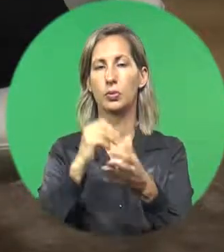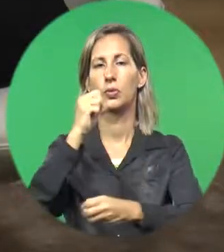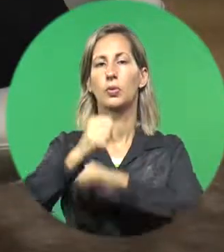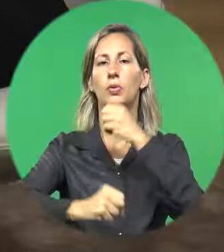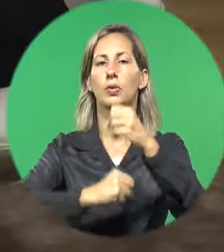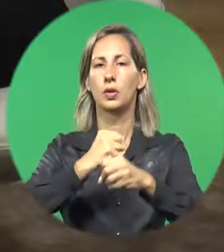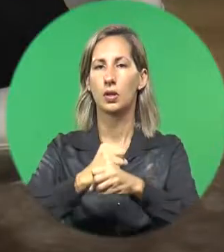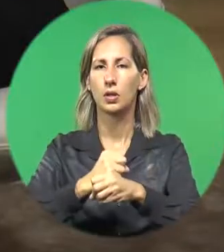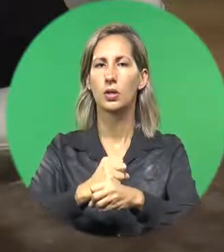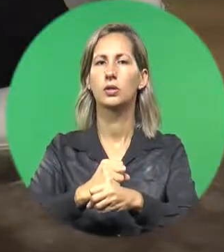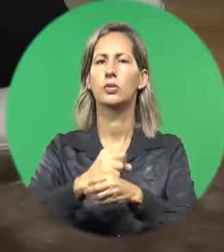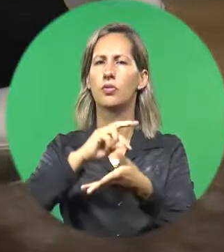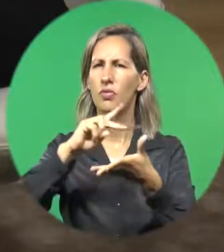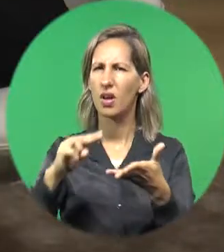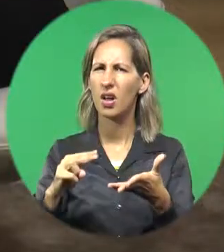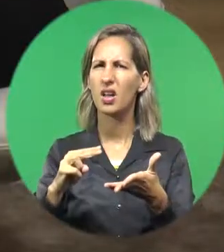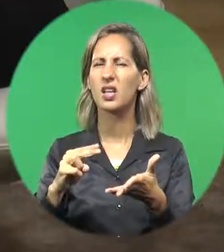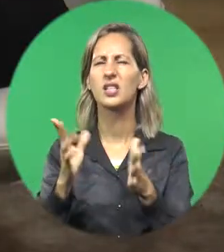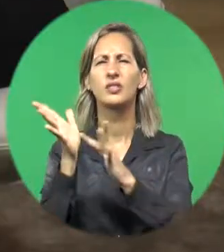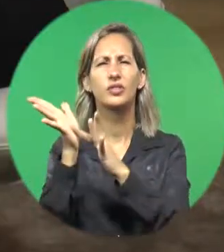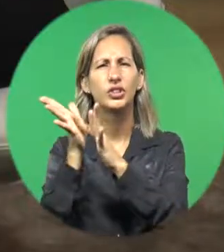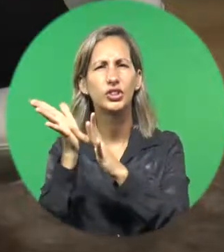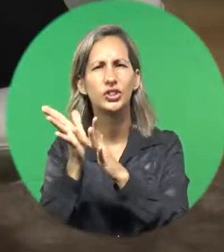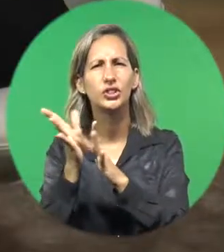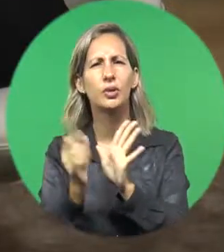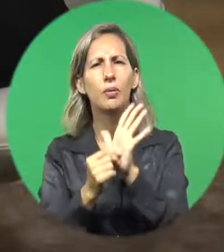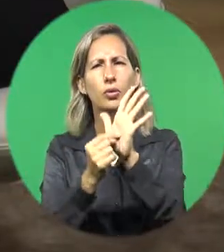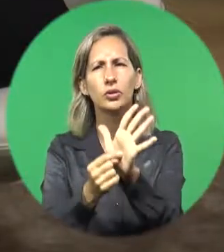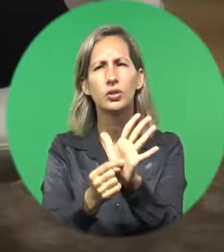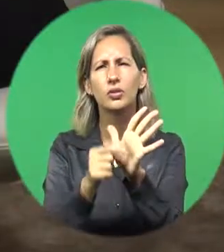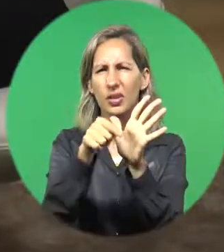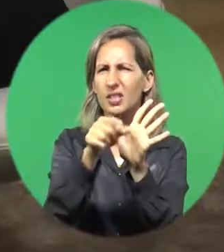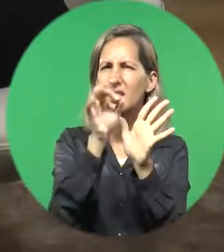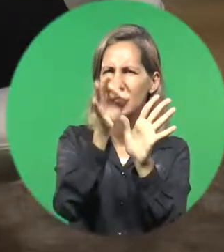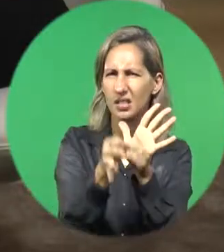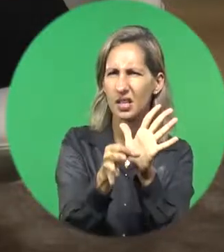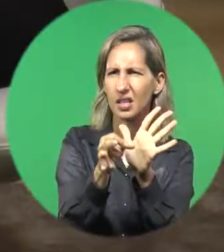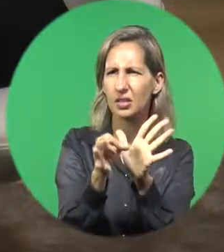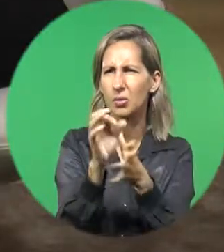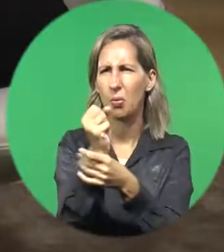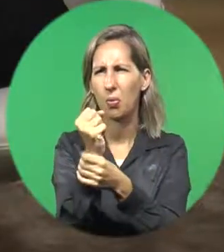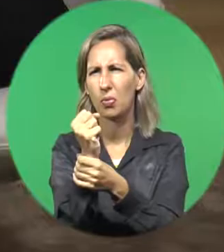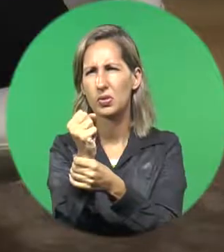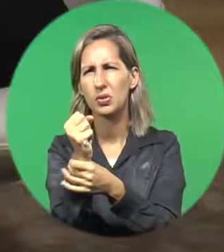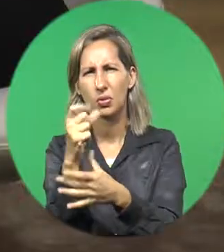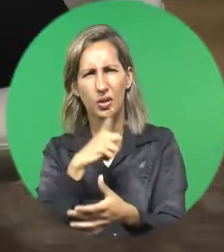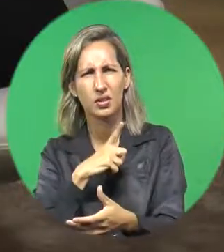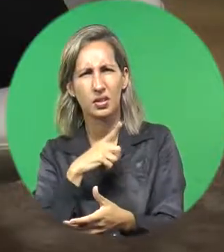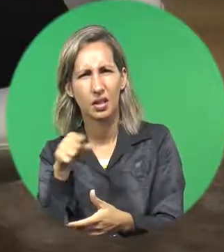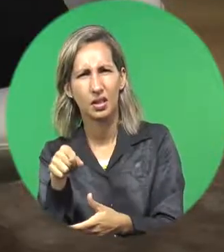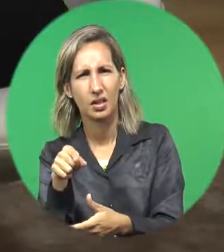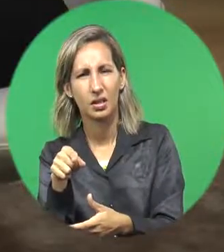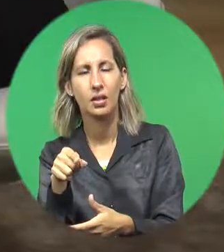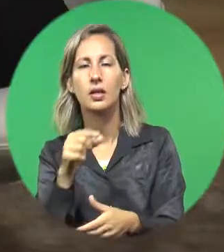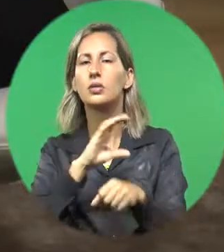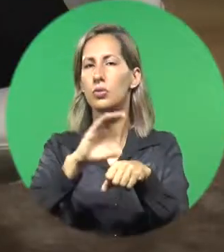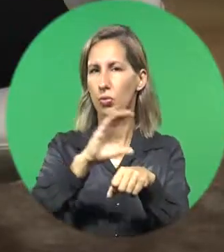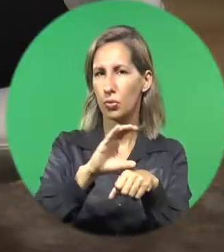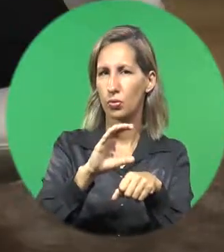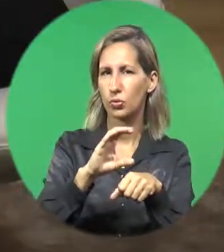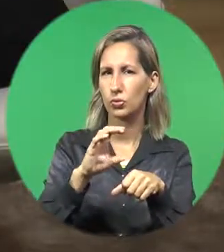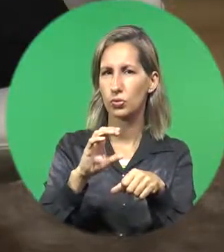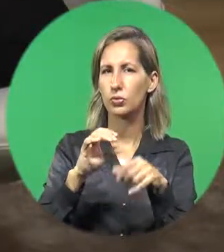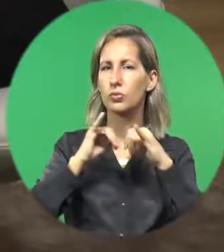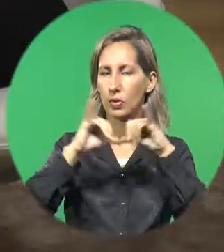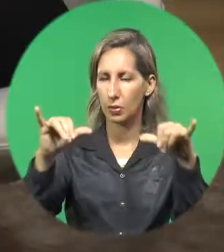último pleito muitas fake news que colocaram em xeque se era realmente seguro ou não o processo eleitoral. Esse